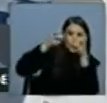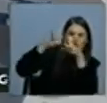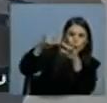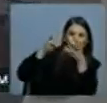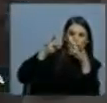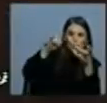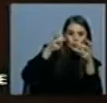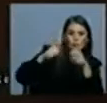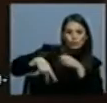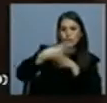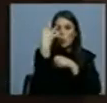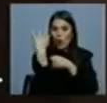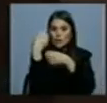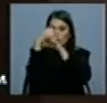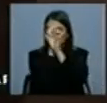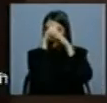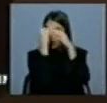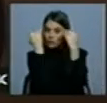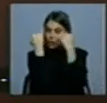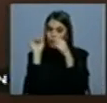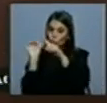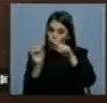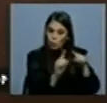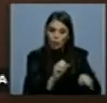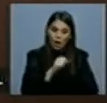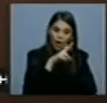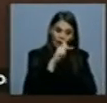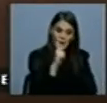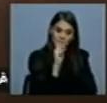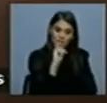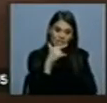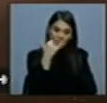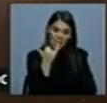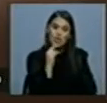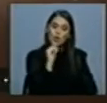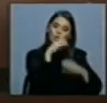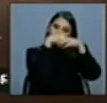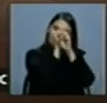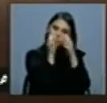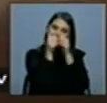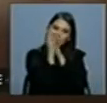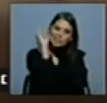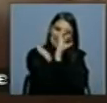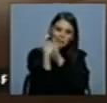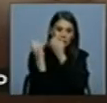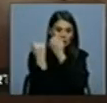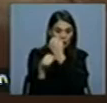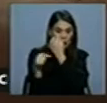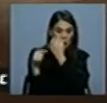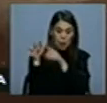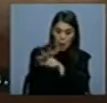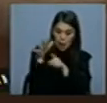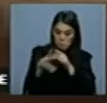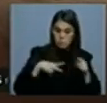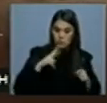de 4 telescópios diferentes. É aí que entra o nosso amigo Gravity. E toda esta ciência tem também cunho português,